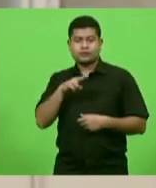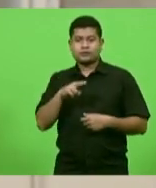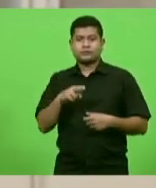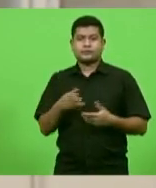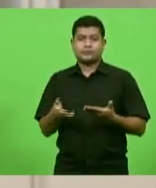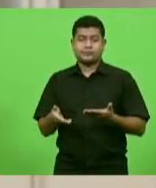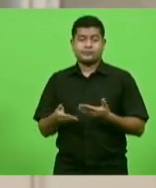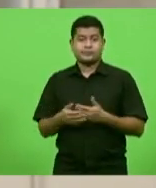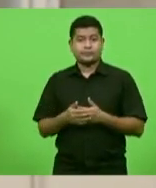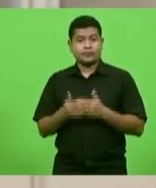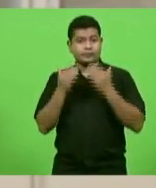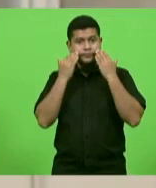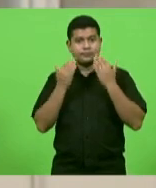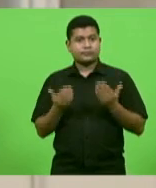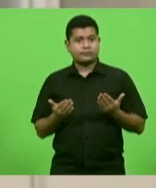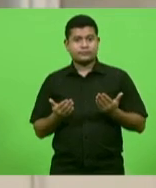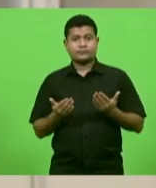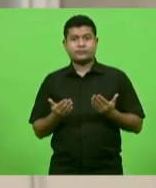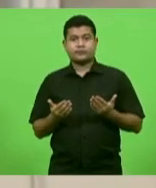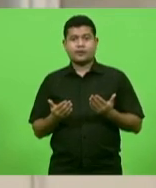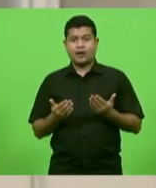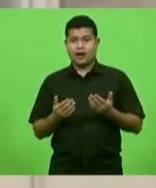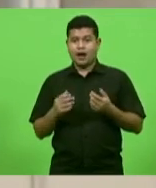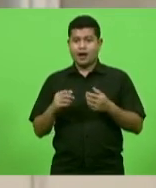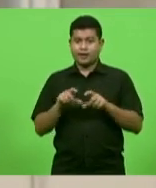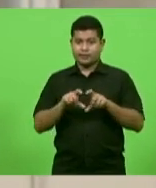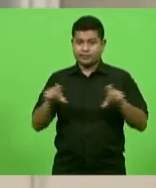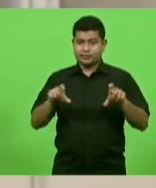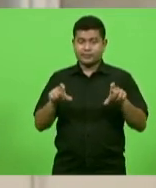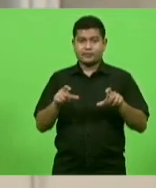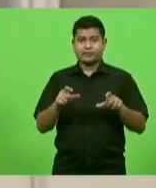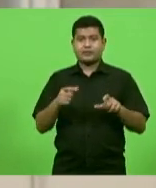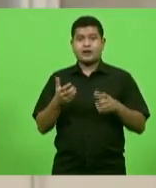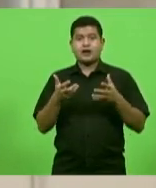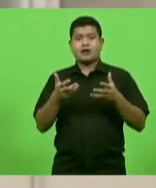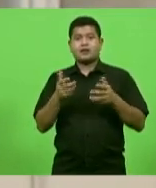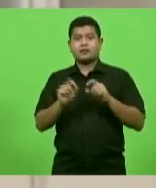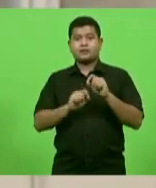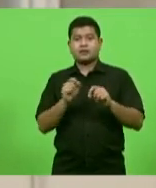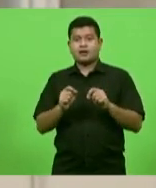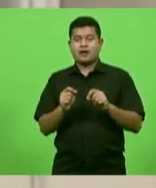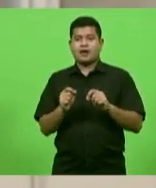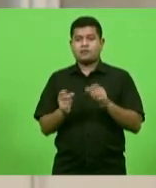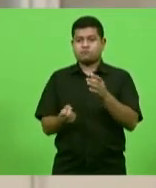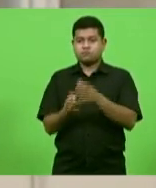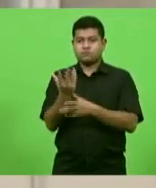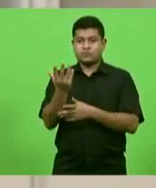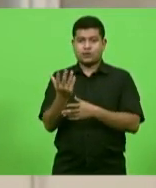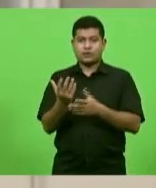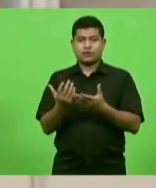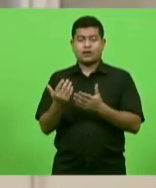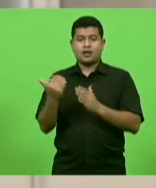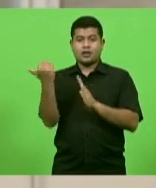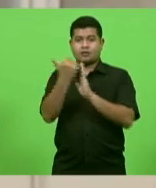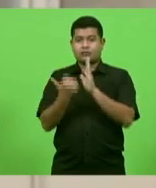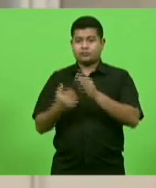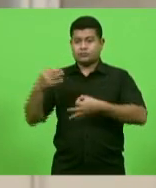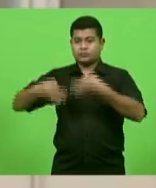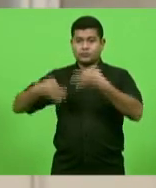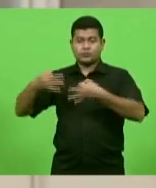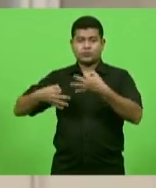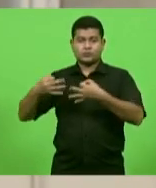é como se vê o dispositivo ele visava introduzir o ordenamento jurídico